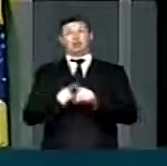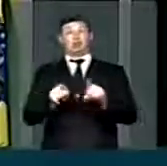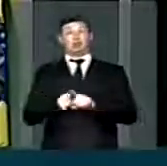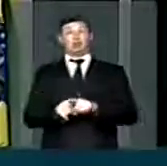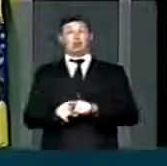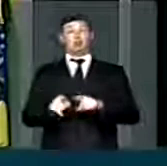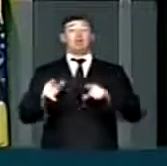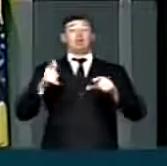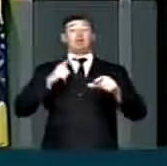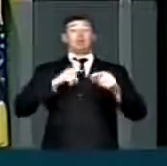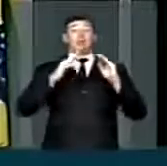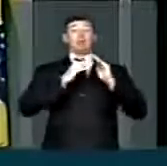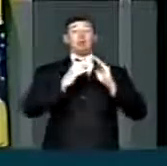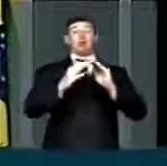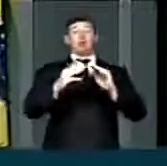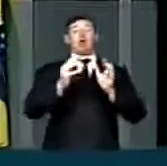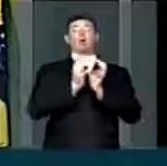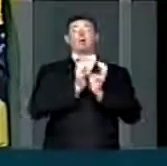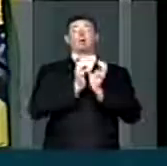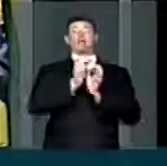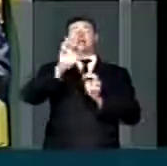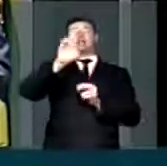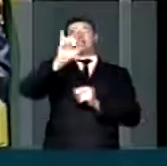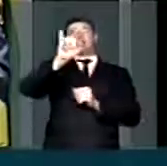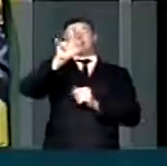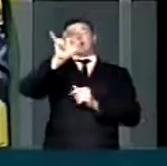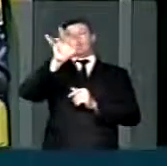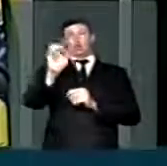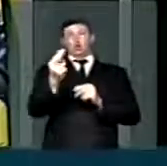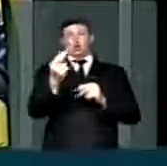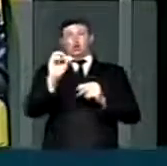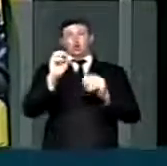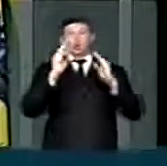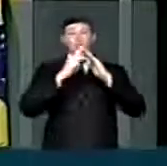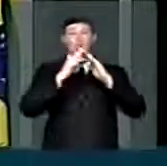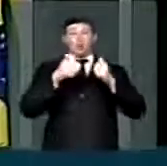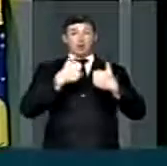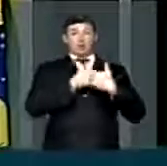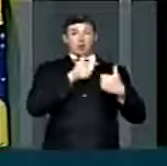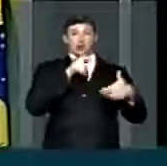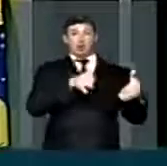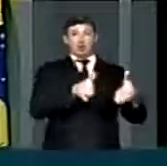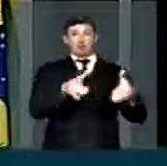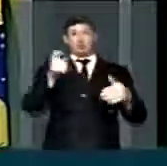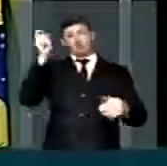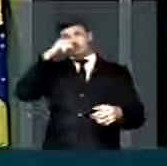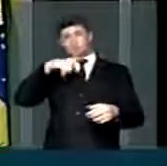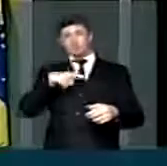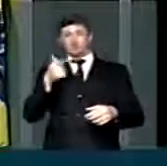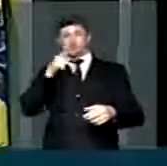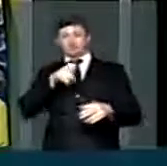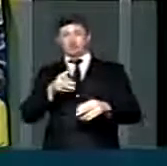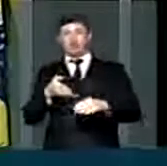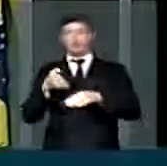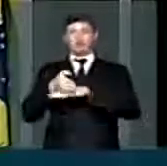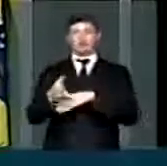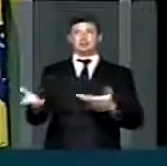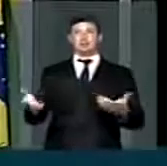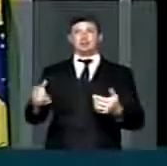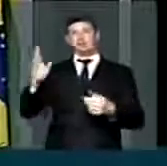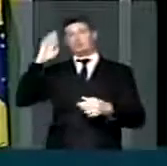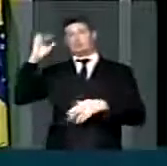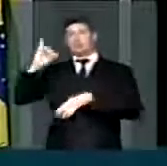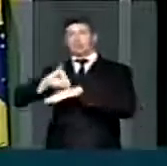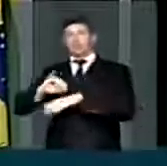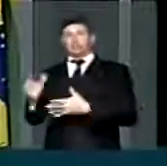margens do Rio Madeira, as chamadas comunidades ribeirinhas, que são pessoas que têm dificuldade de acesso aos grandes